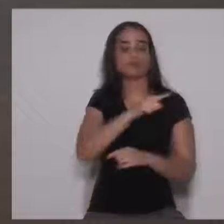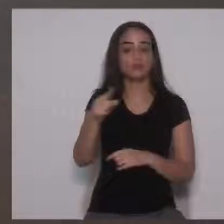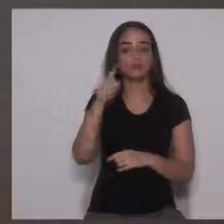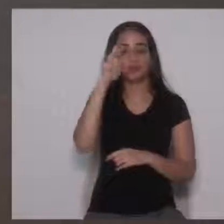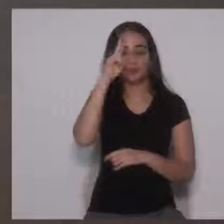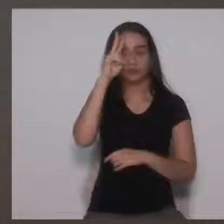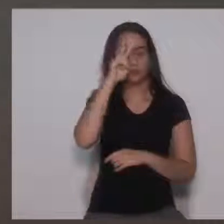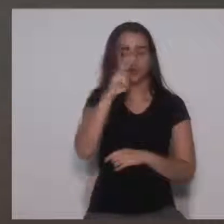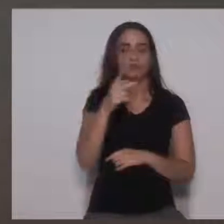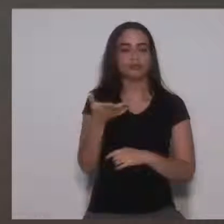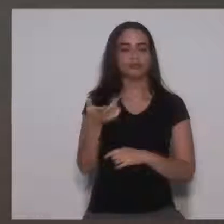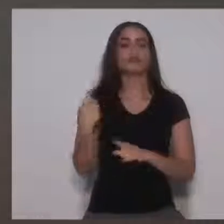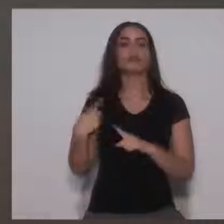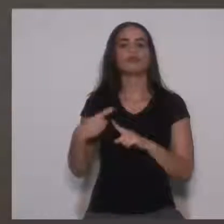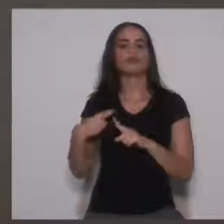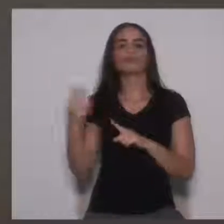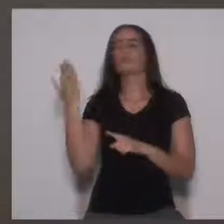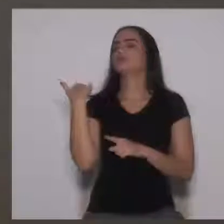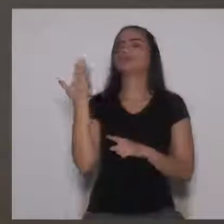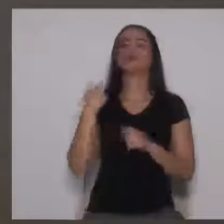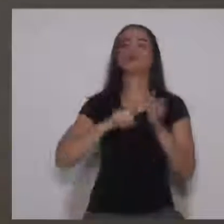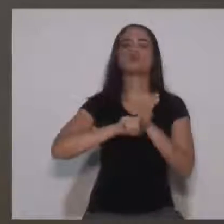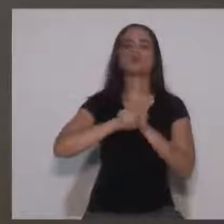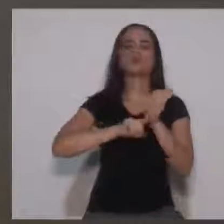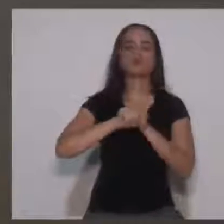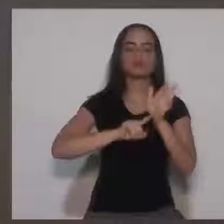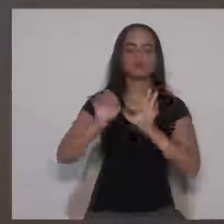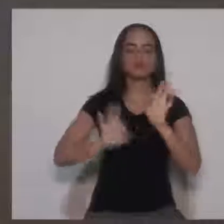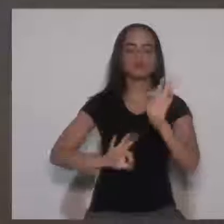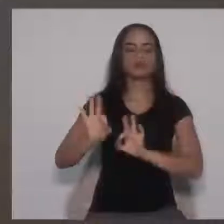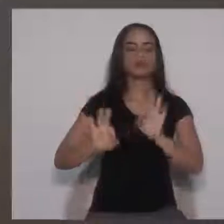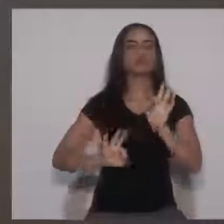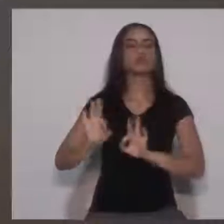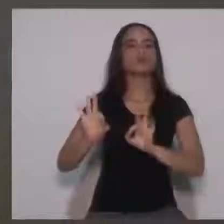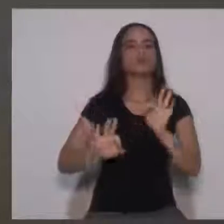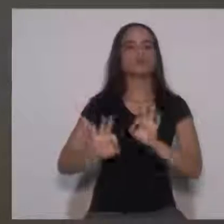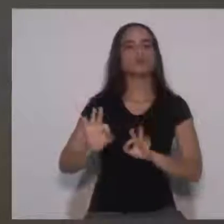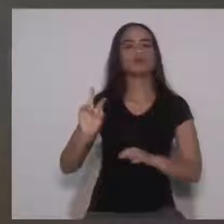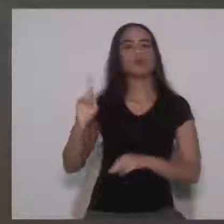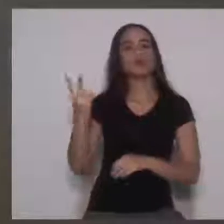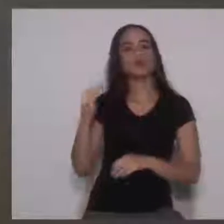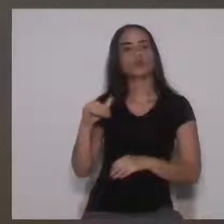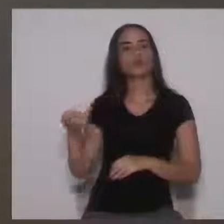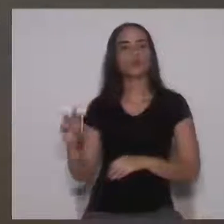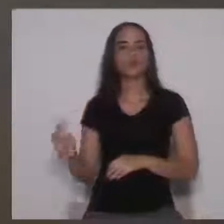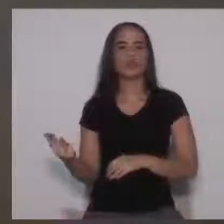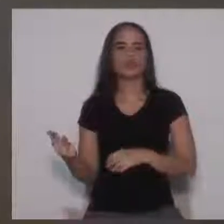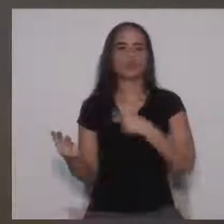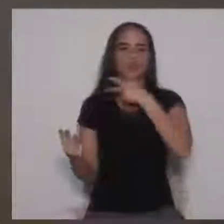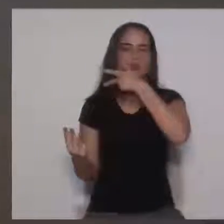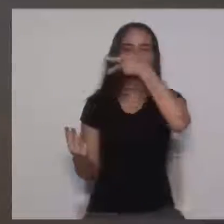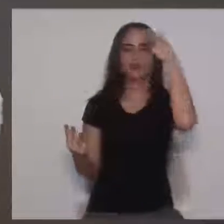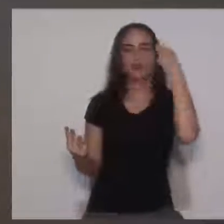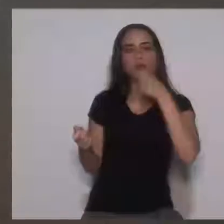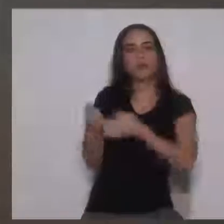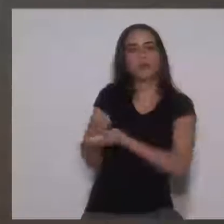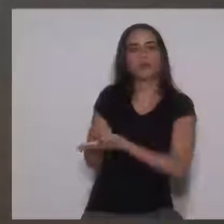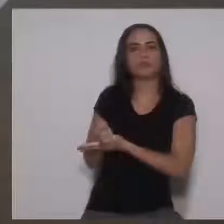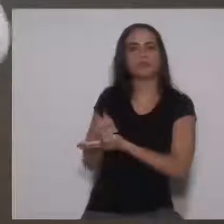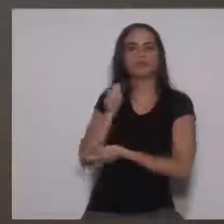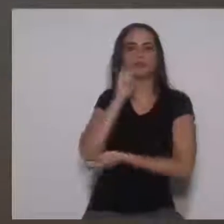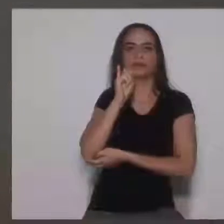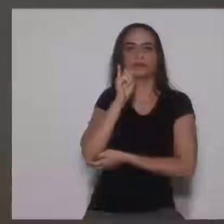porque quando eu fui pesquisar, os projetos tinham cerca de 2/3 só que a prefeitura cobria, na faixa de, sei lá,